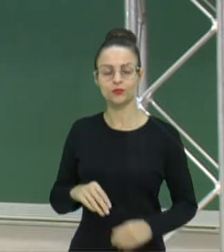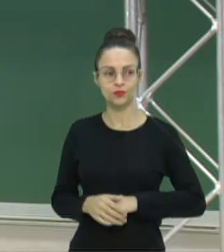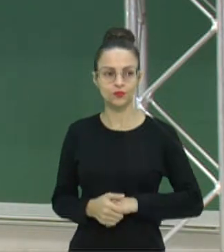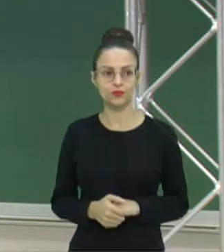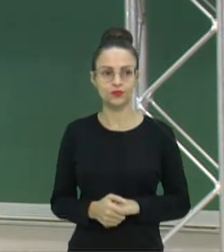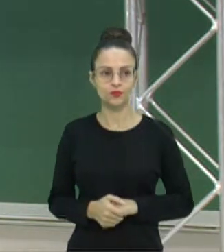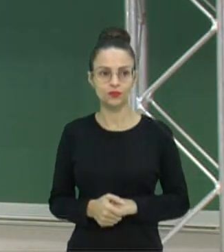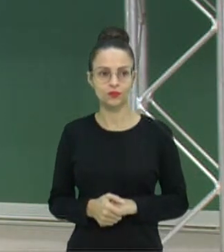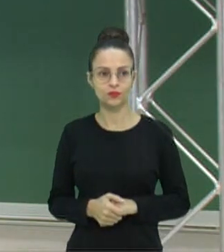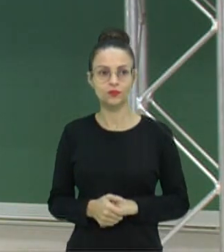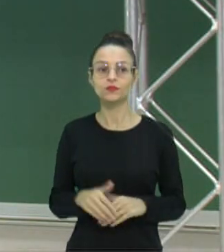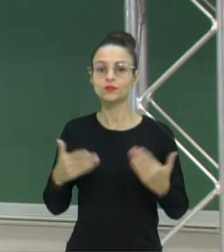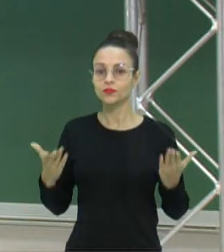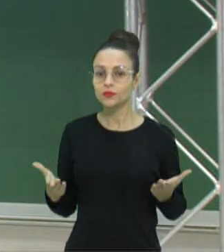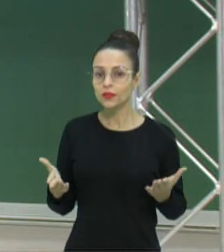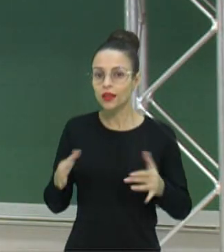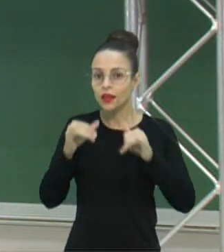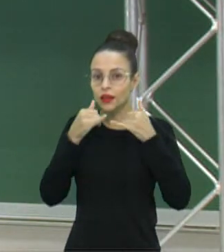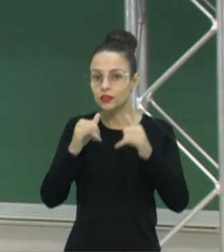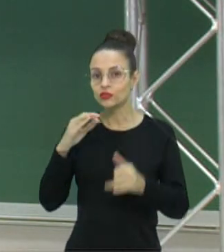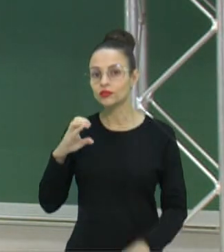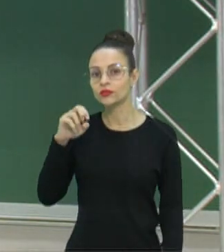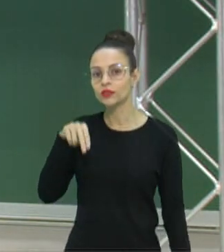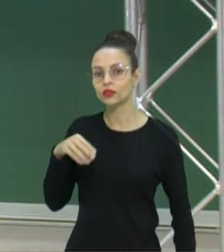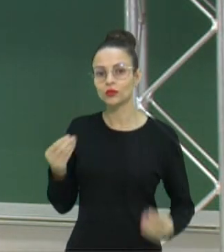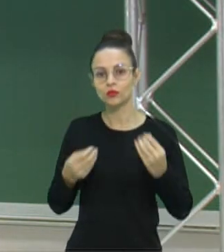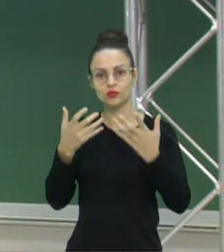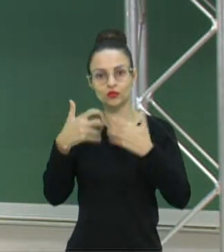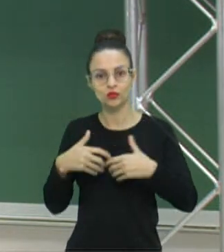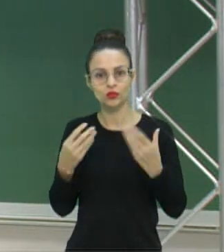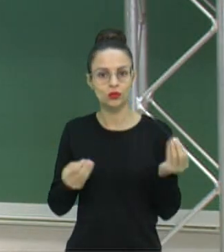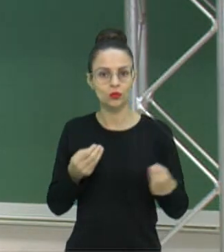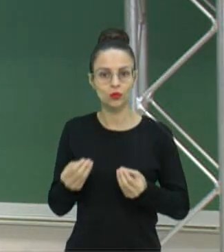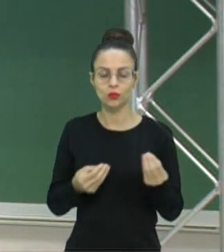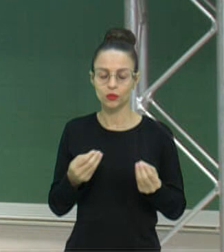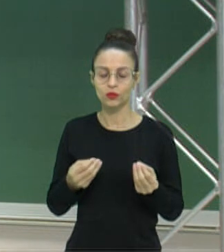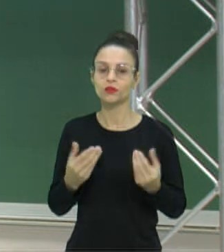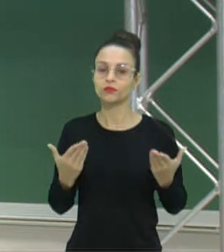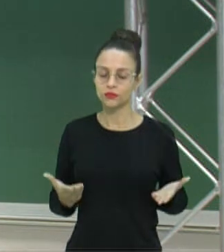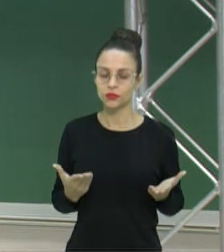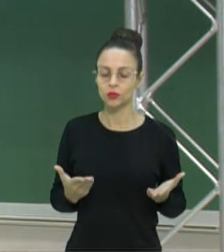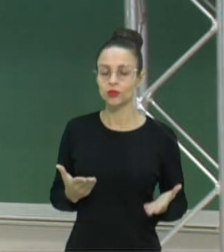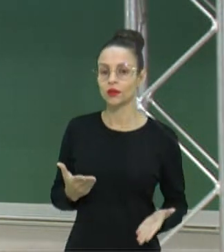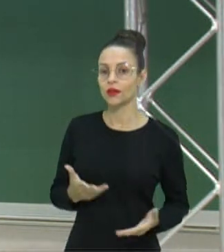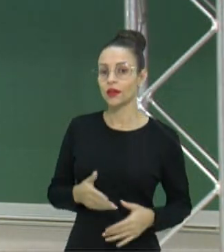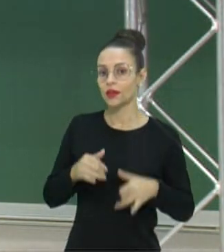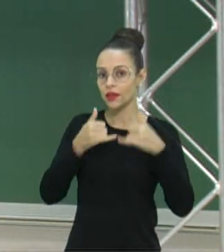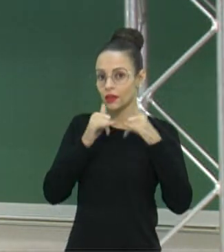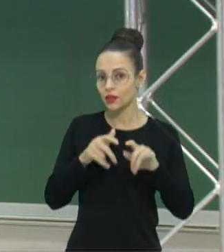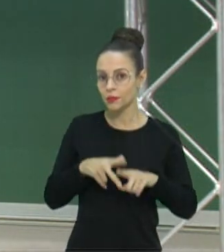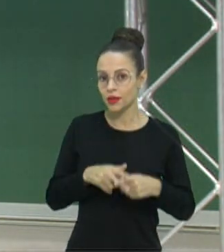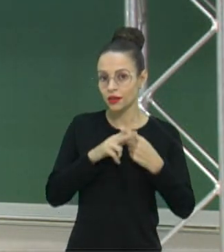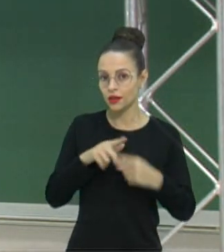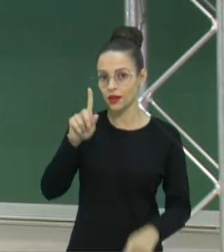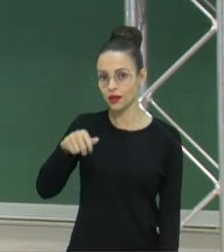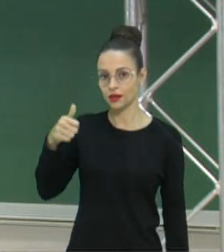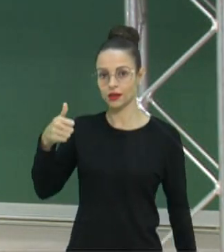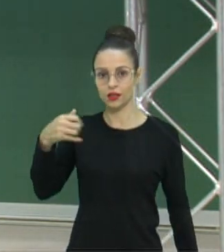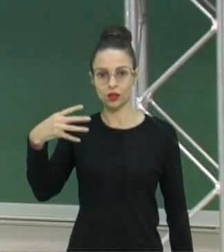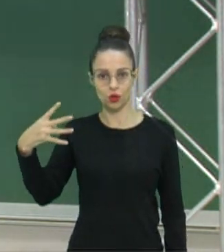né? E a energia cinética, como é que funciona, pessoal? Bem, se a energia mecânica é